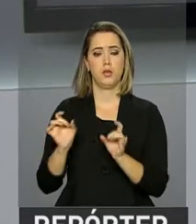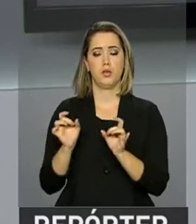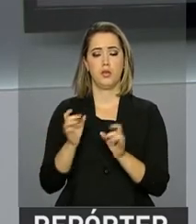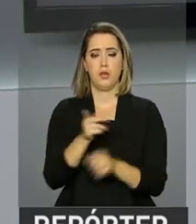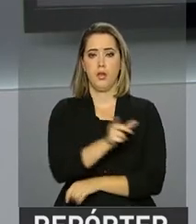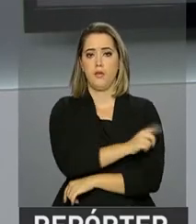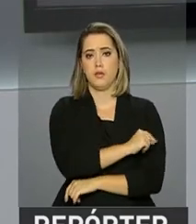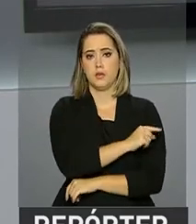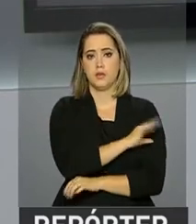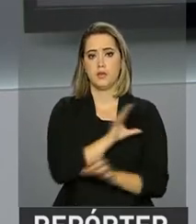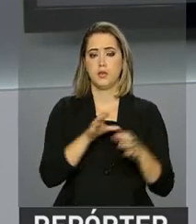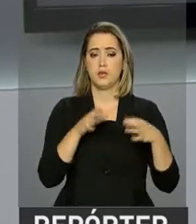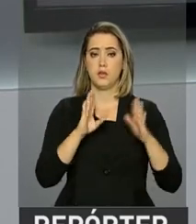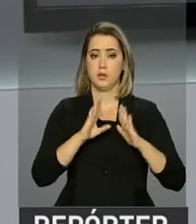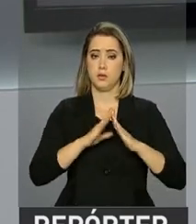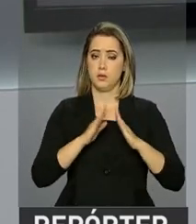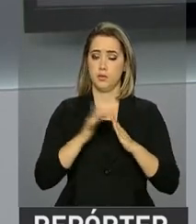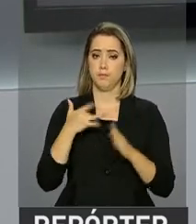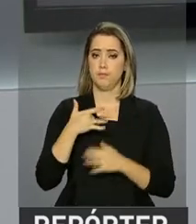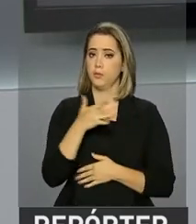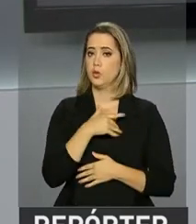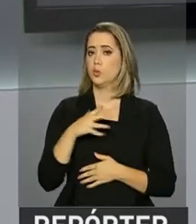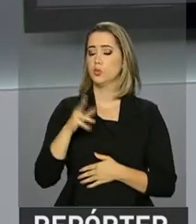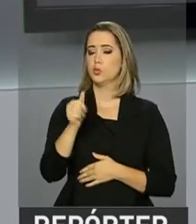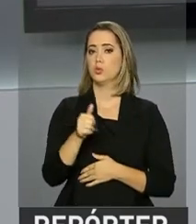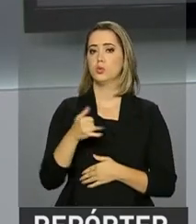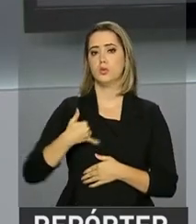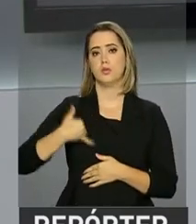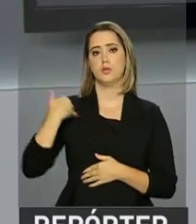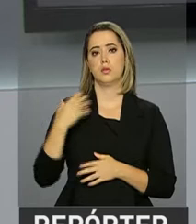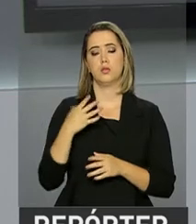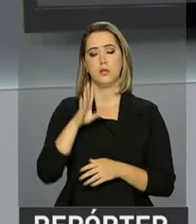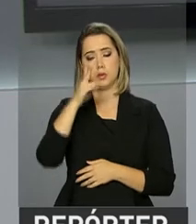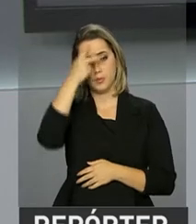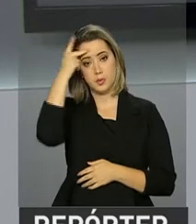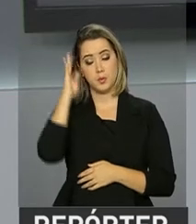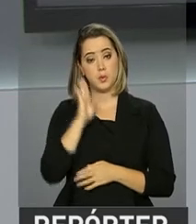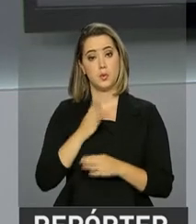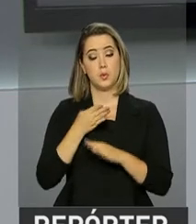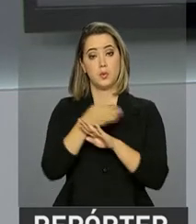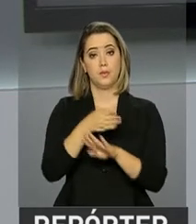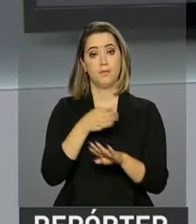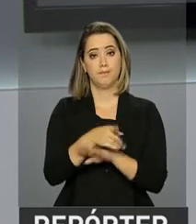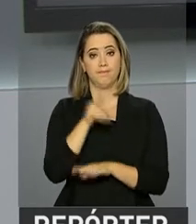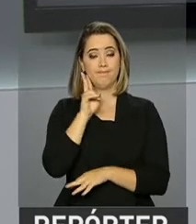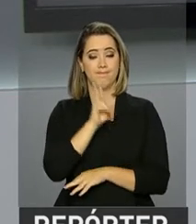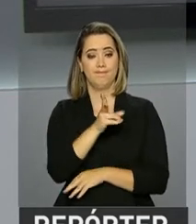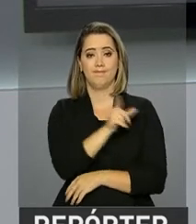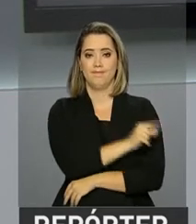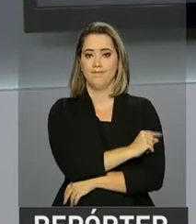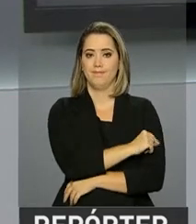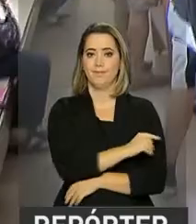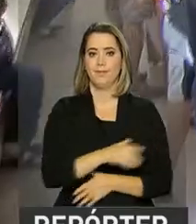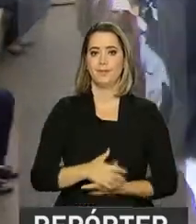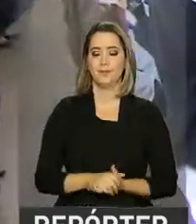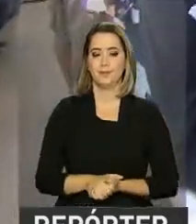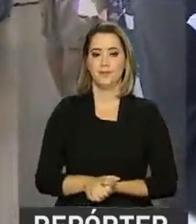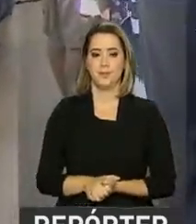de saúde para todas as faixas etárias muita gente aproveitou o primeiro dia e foi lá se imunizar